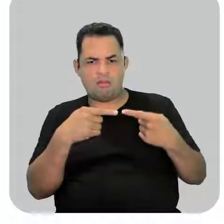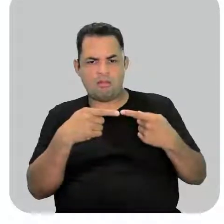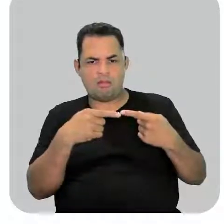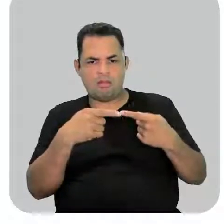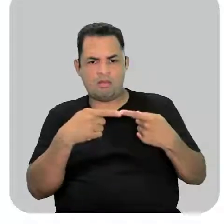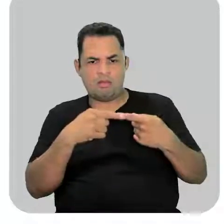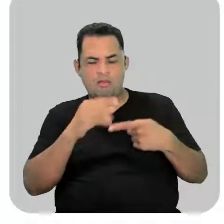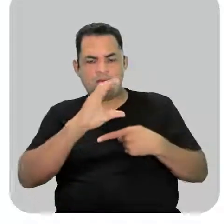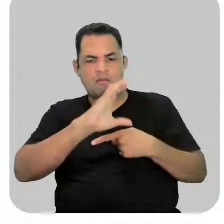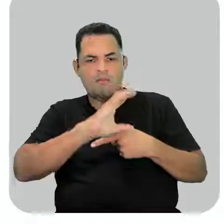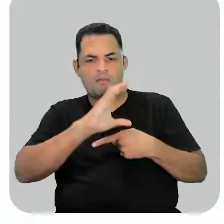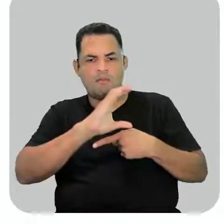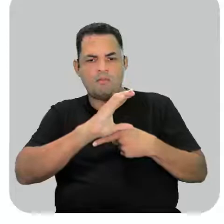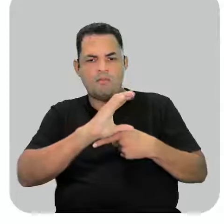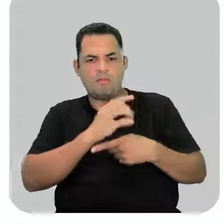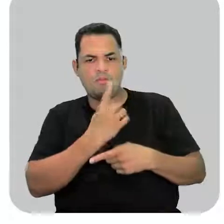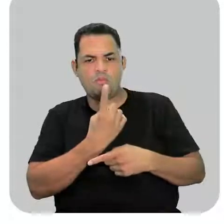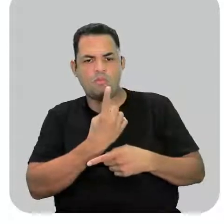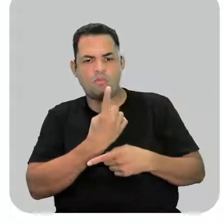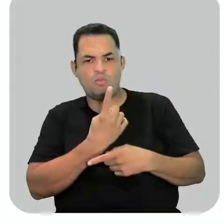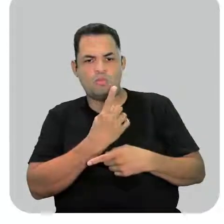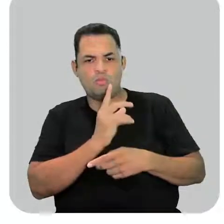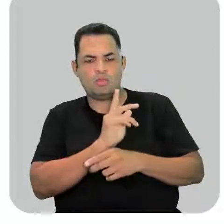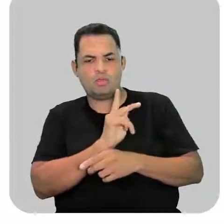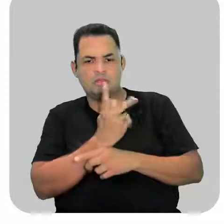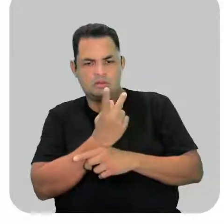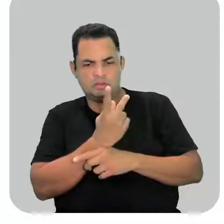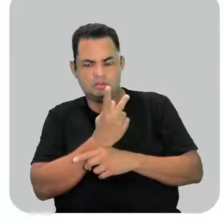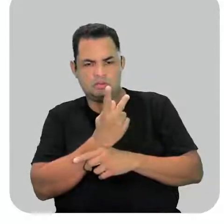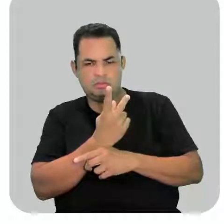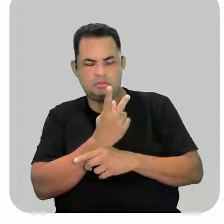Então, nele, eu posso colocar um hidrogênio.